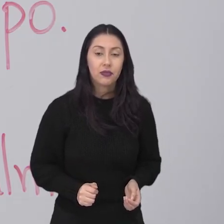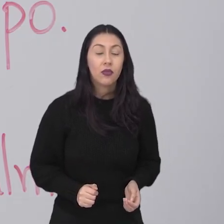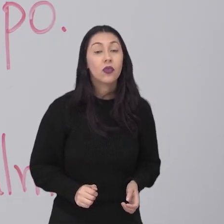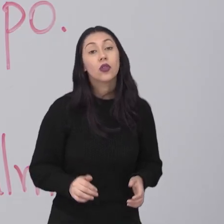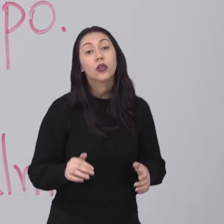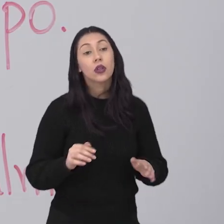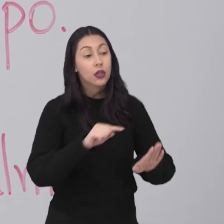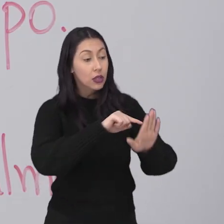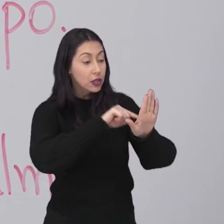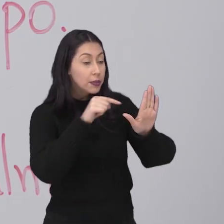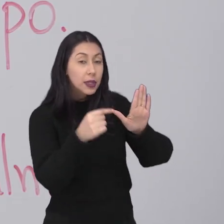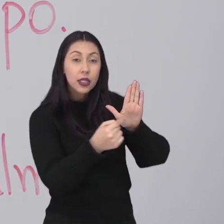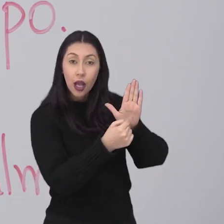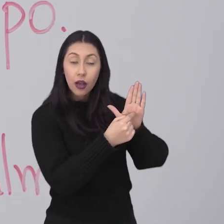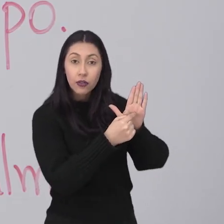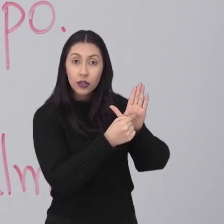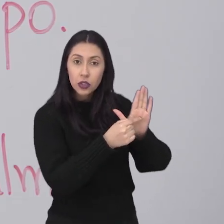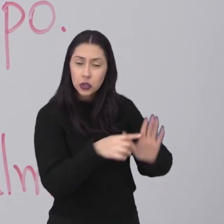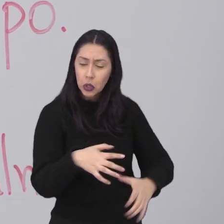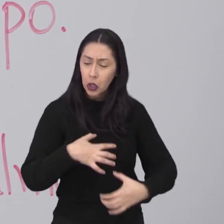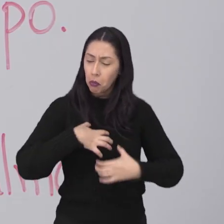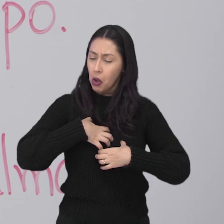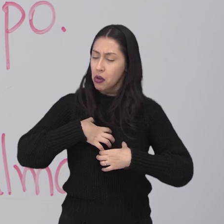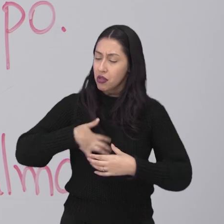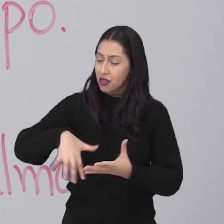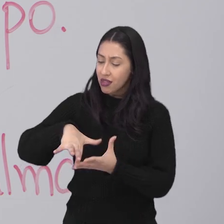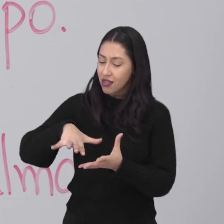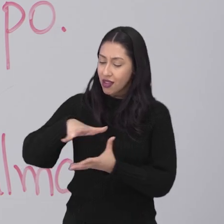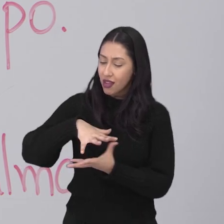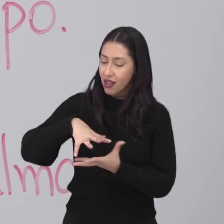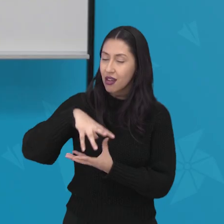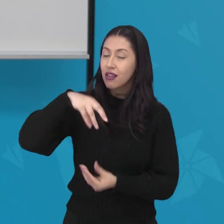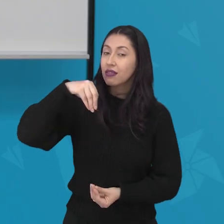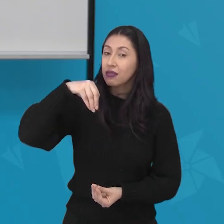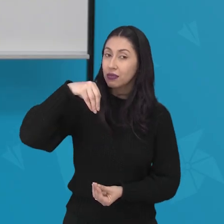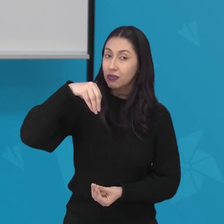ao usar essa metáfora dos olhos da alma,